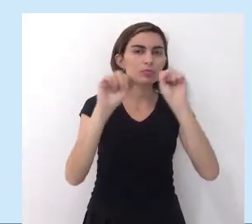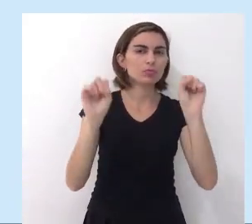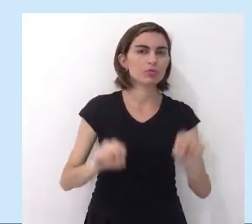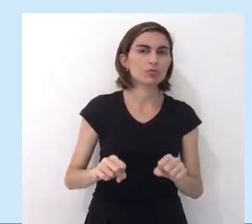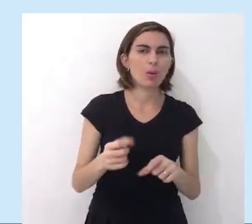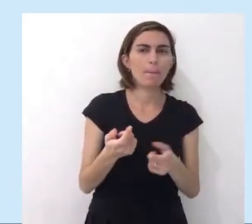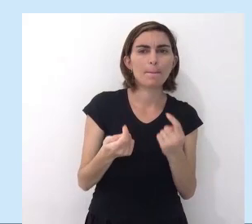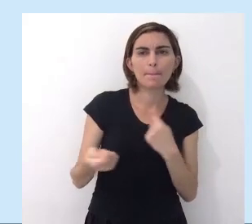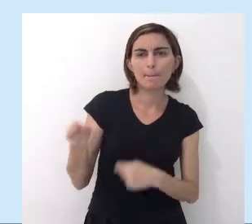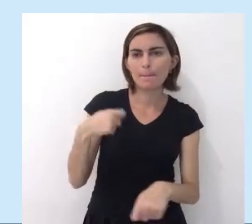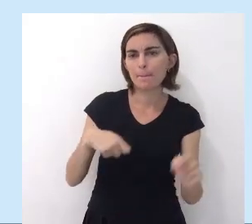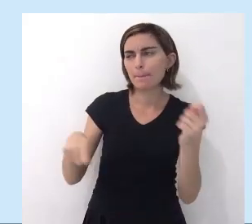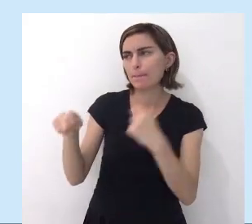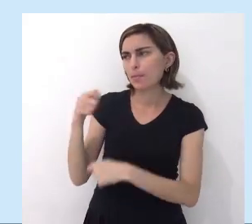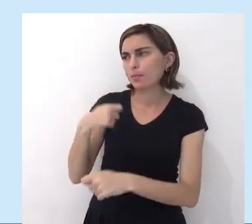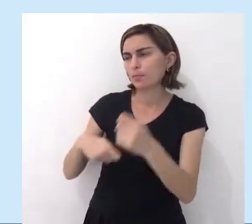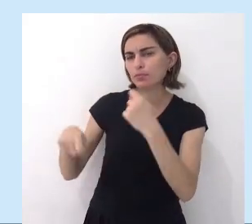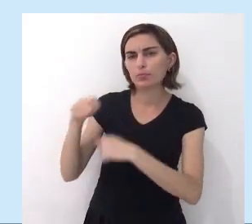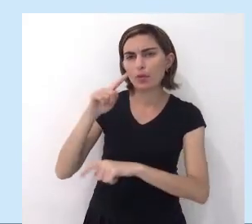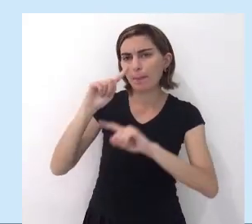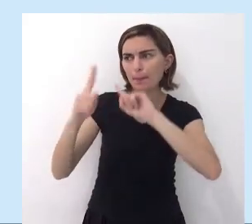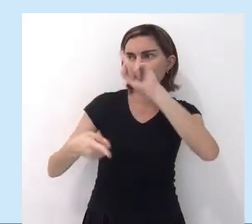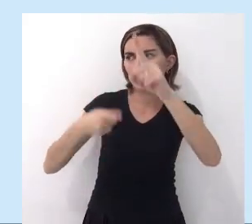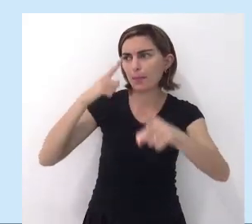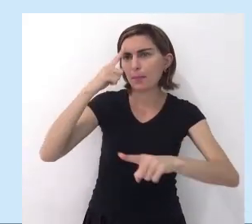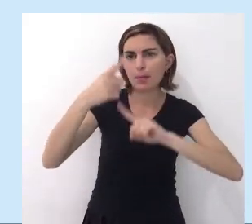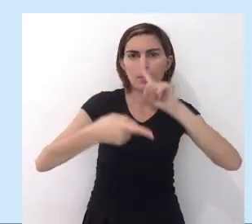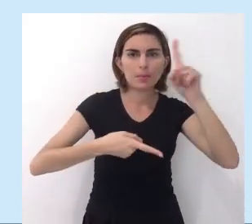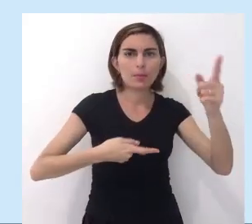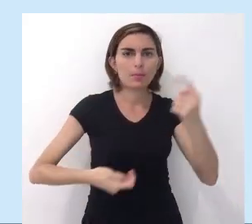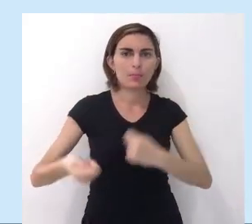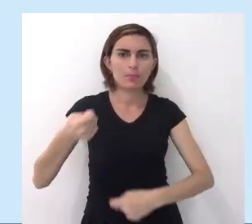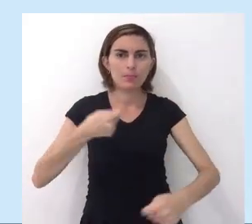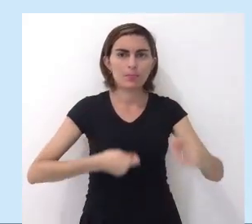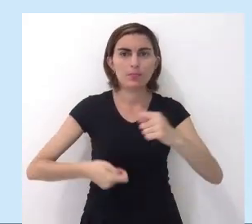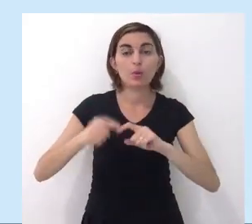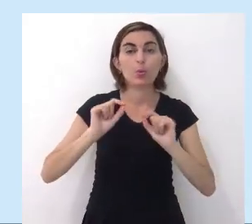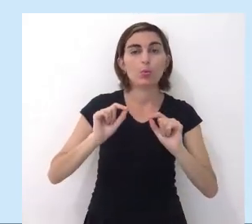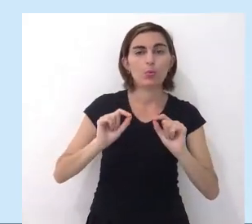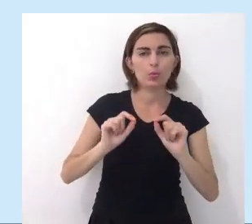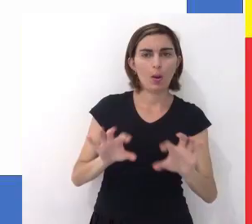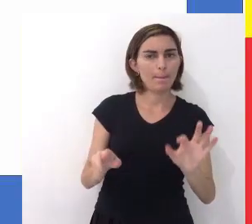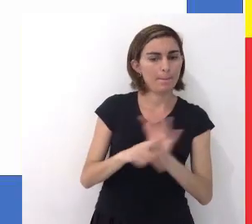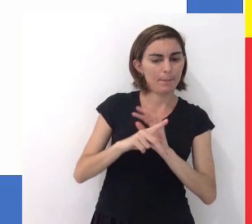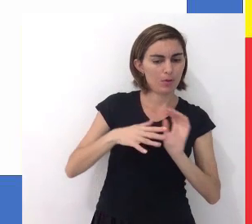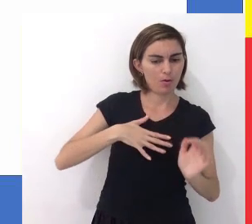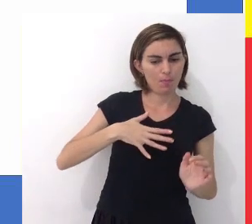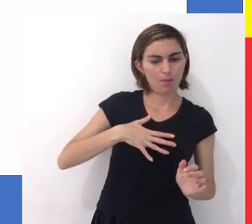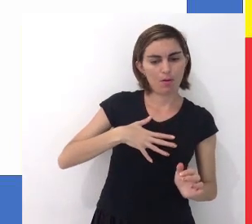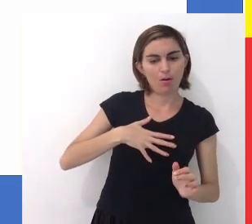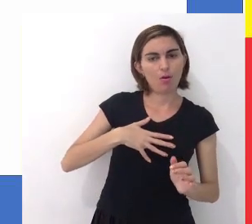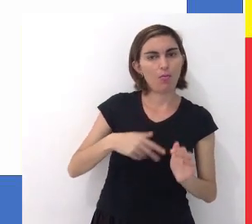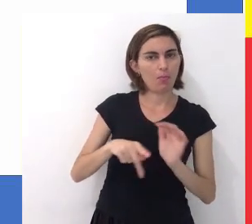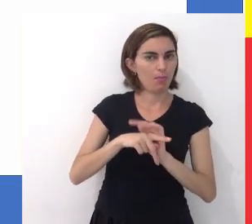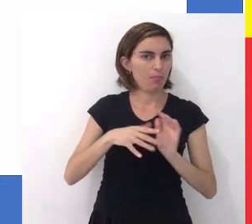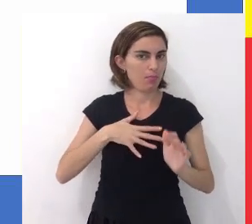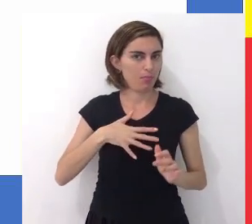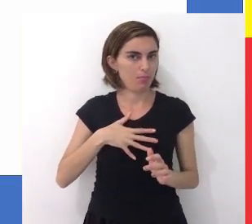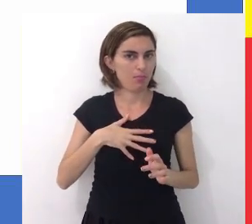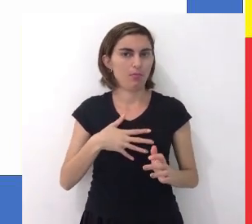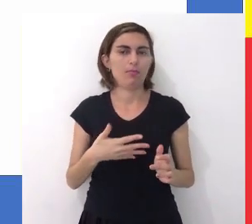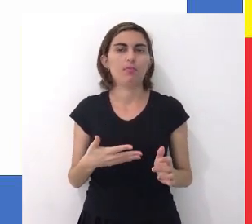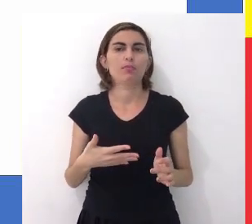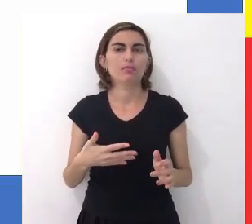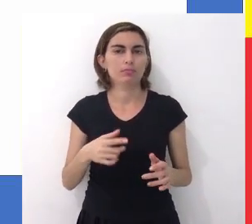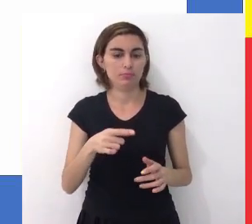de monopólio. Gente, o que é um monopólio, né? O monopólio vai ser a exclusividade. Observa na tela. Então, você está vendo